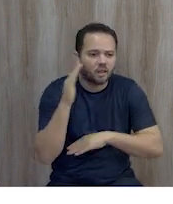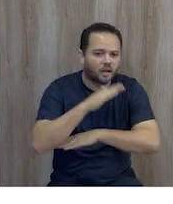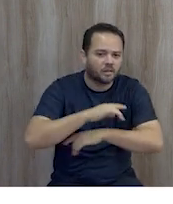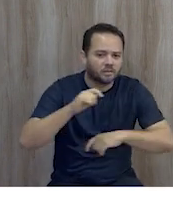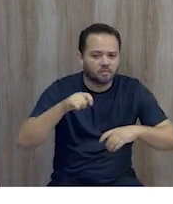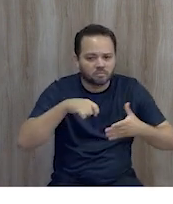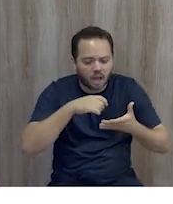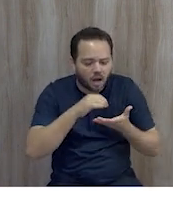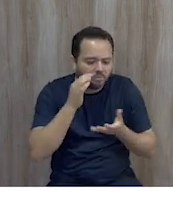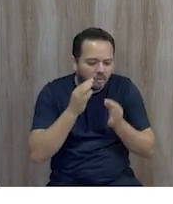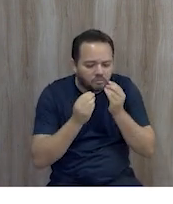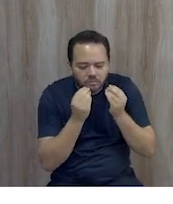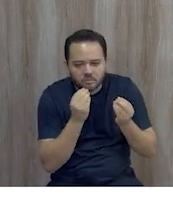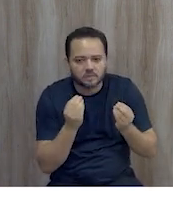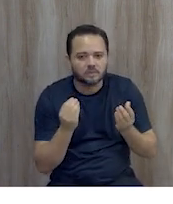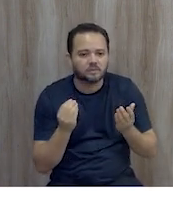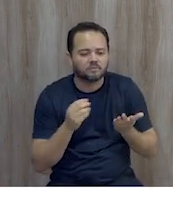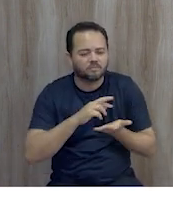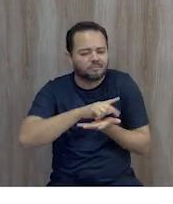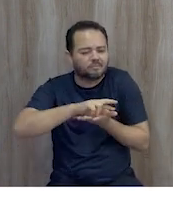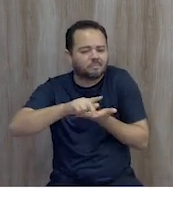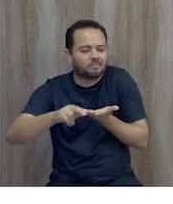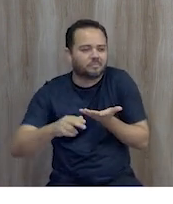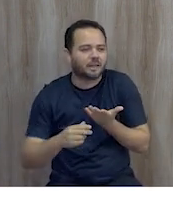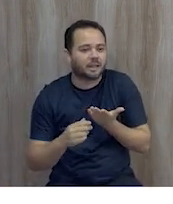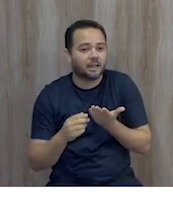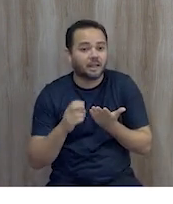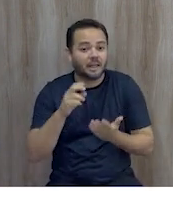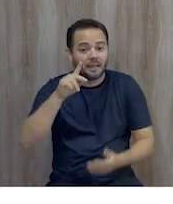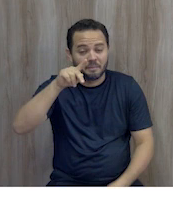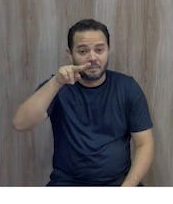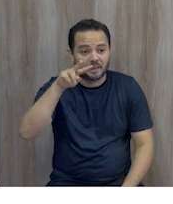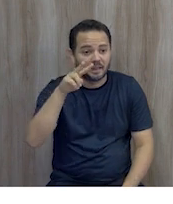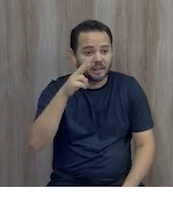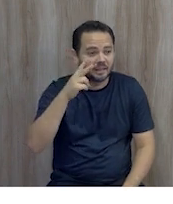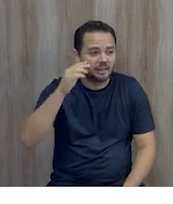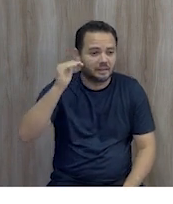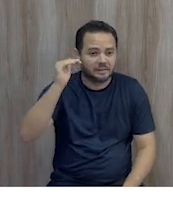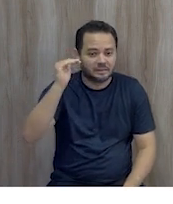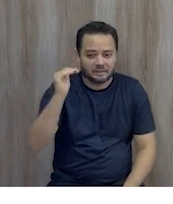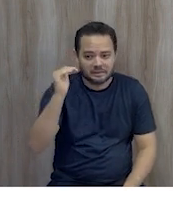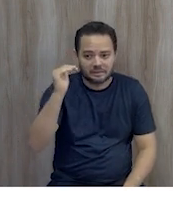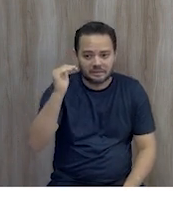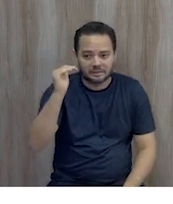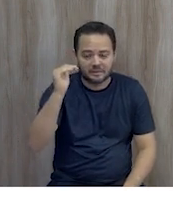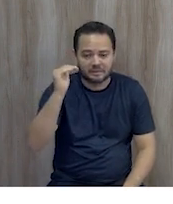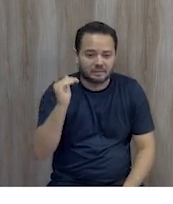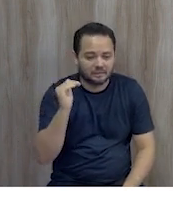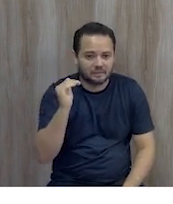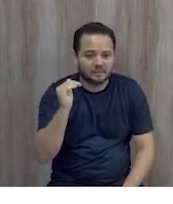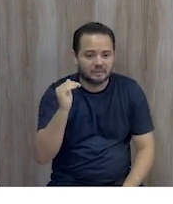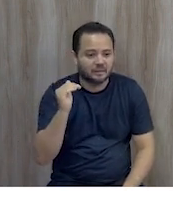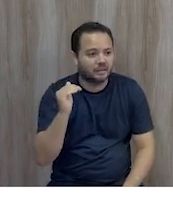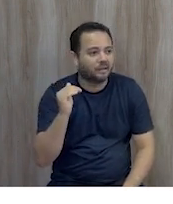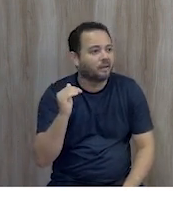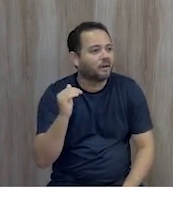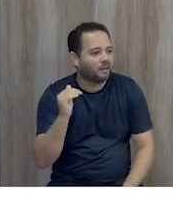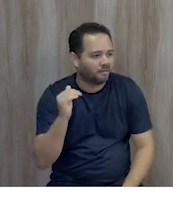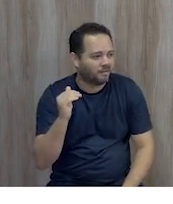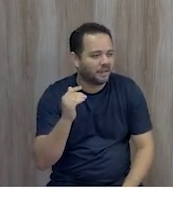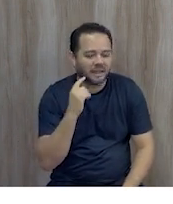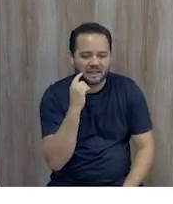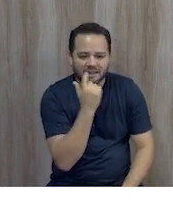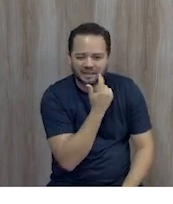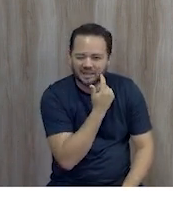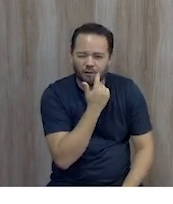A questão é que hoje, muitos pacientes, eles deixam esse pH cair abaixo do nível crítico, que é quando começa a desmineralização